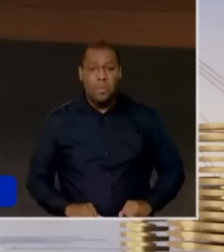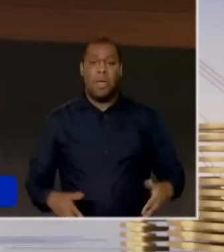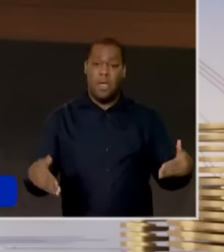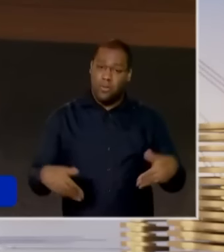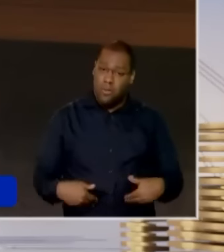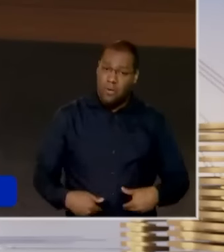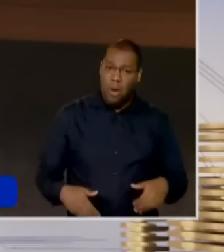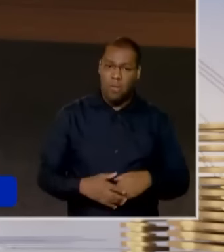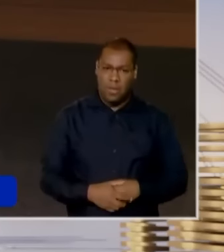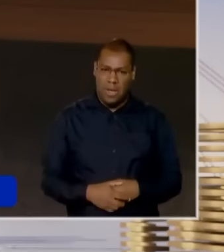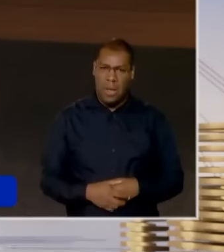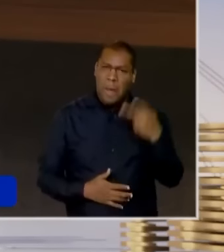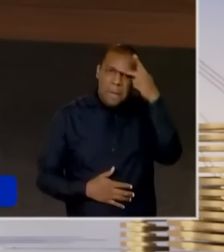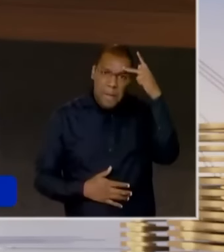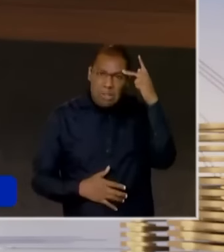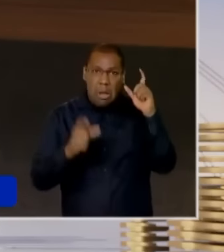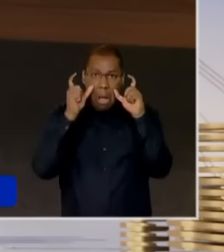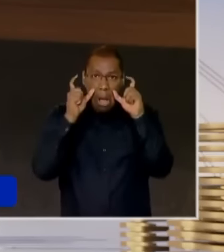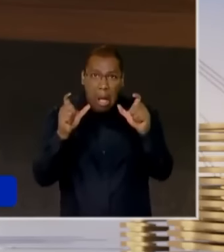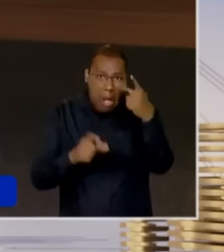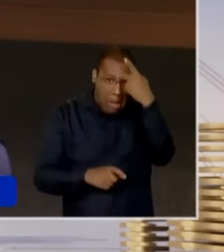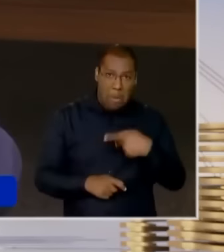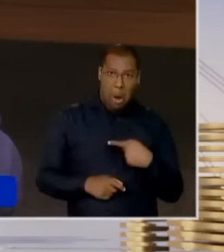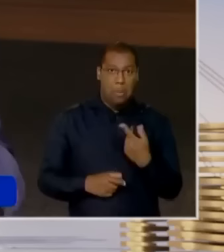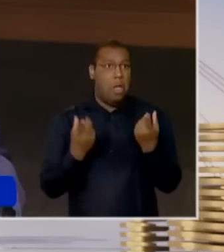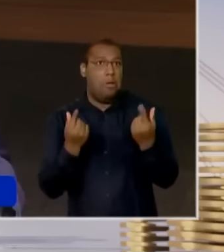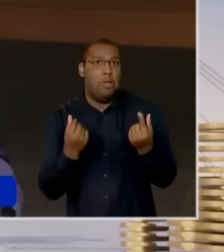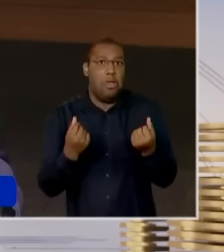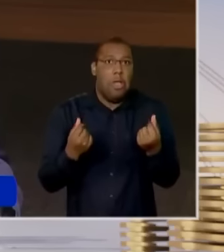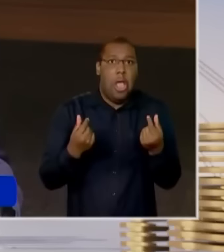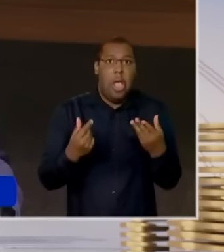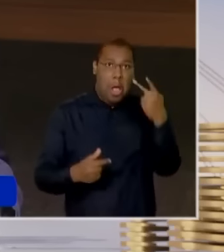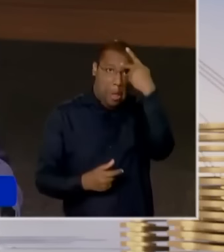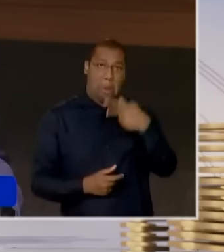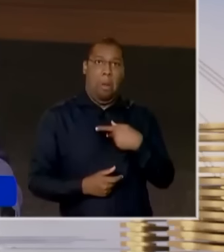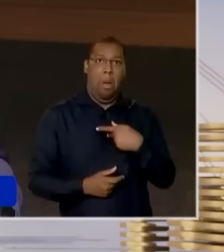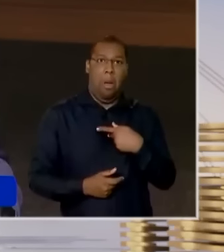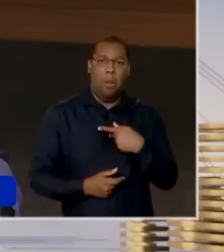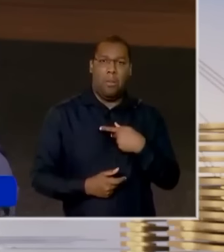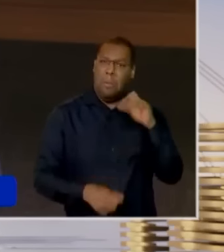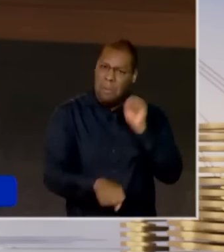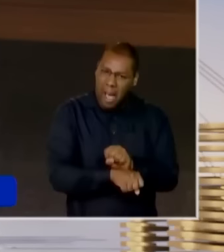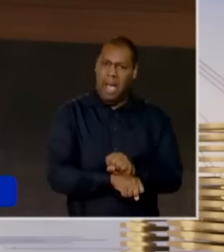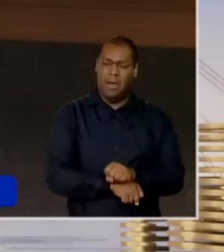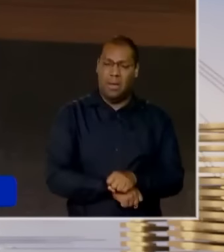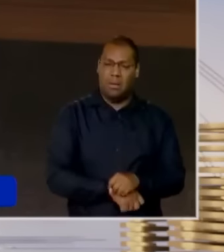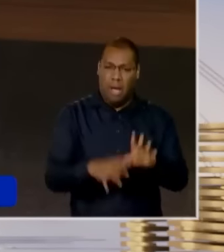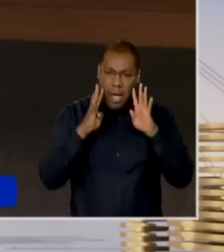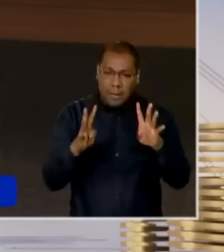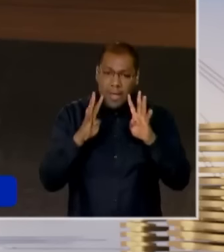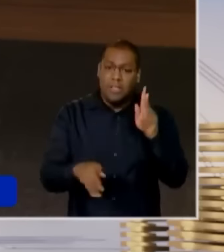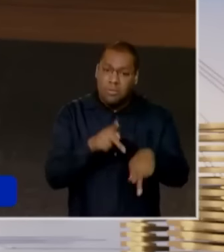dívida, né? É, ele tem uma certa razão sobre dívida, o discurso de que os países usam a